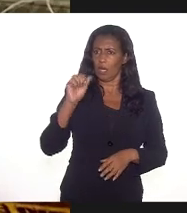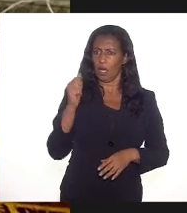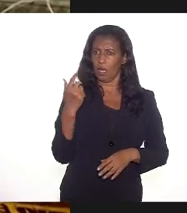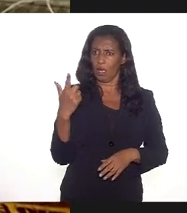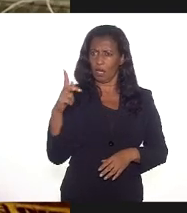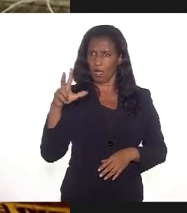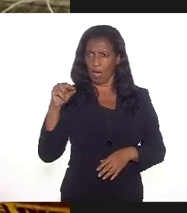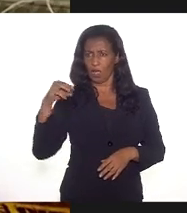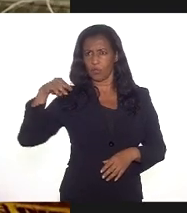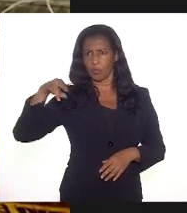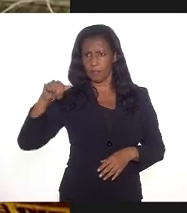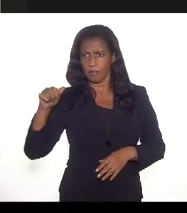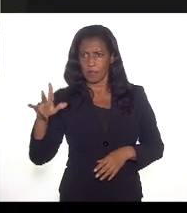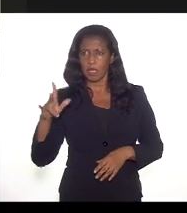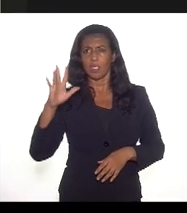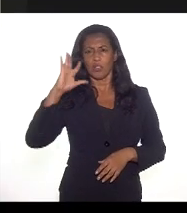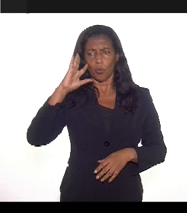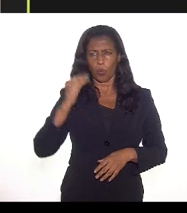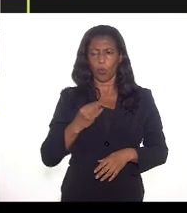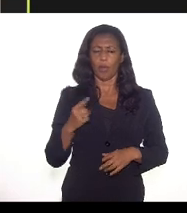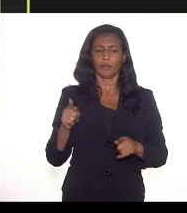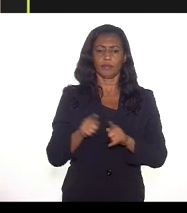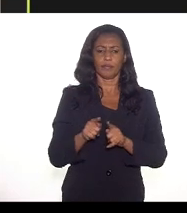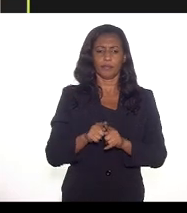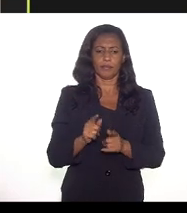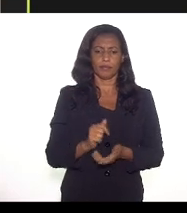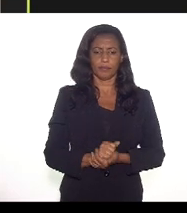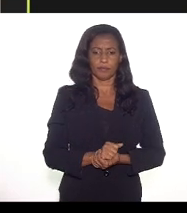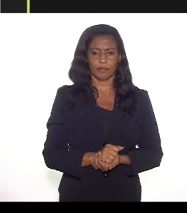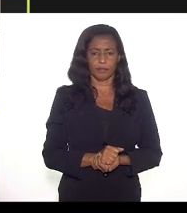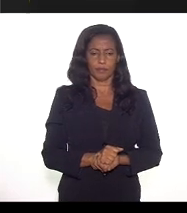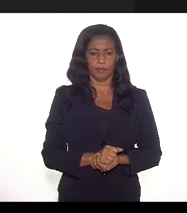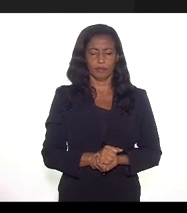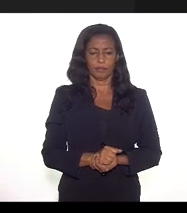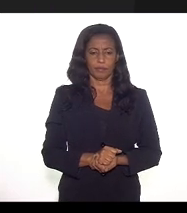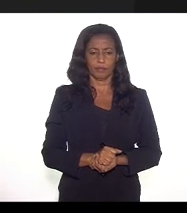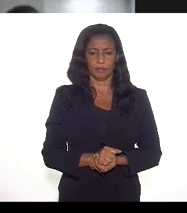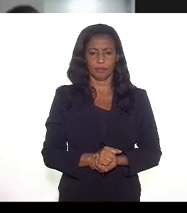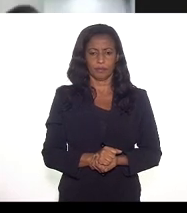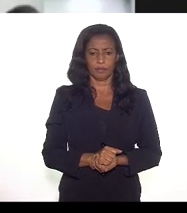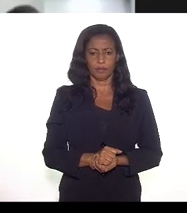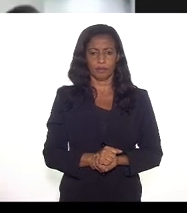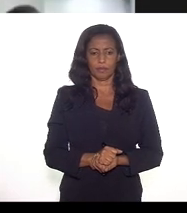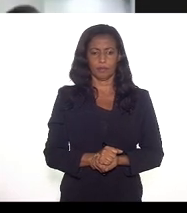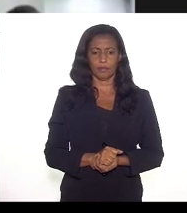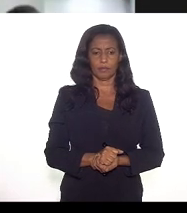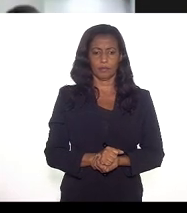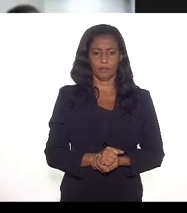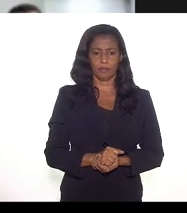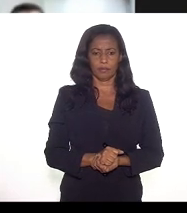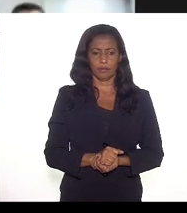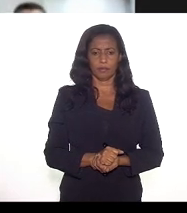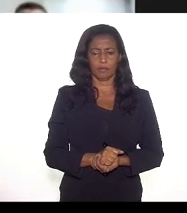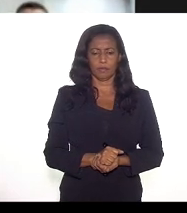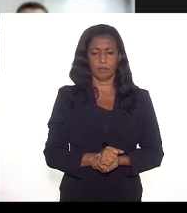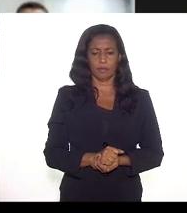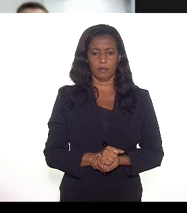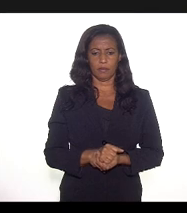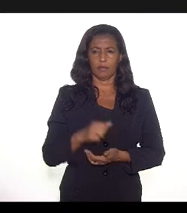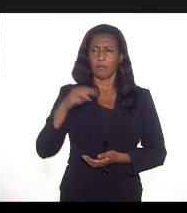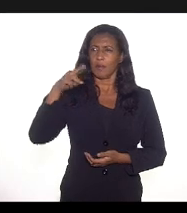essa conclusão também. Questão de ordem, presidente. Questão de ordem. Márcio, Vossa Excelência já falou, Márcio. Não vou conceder.